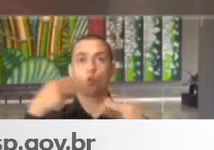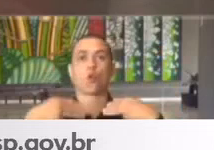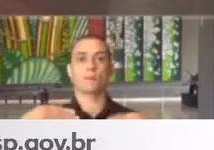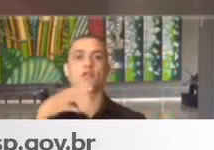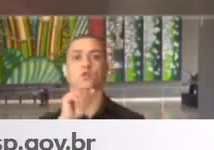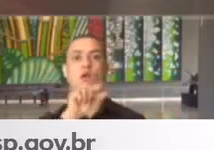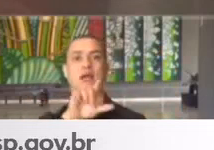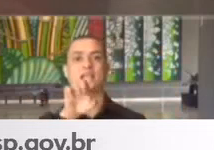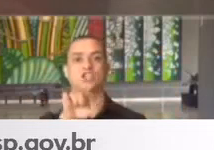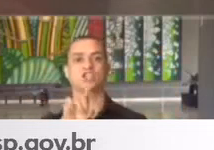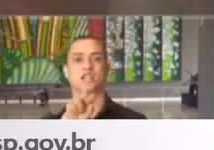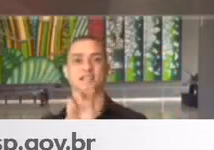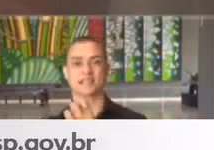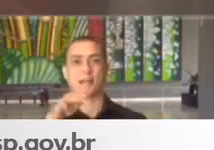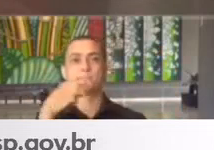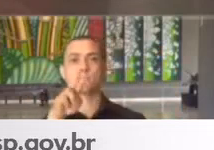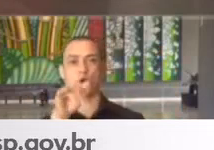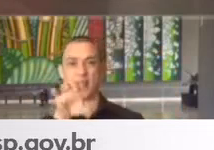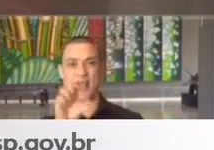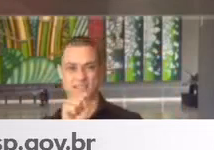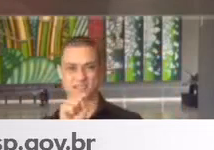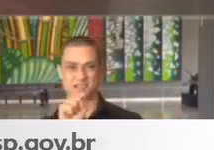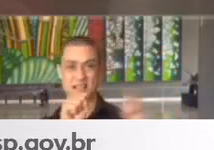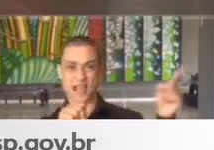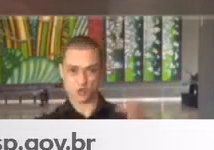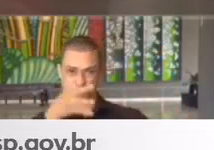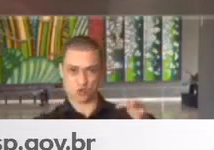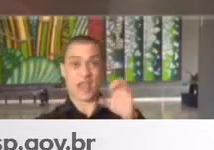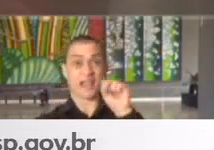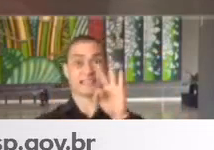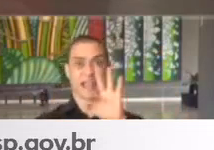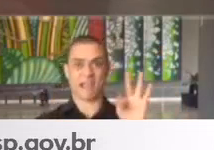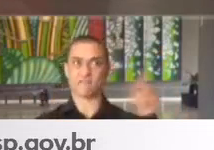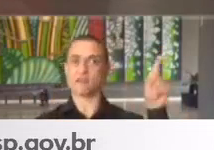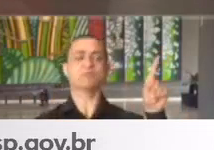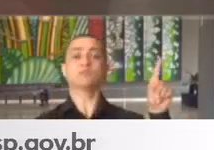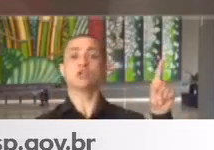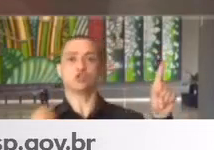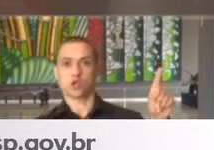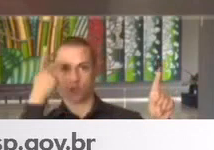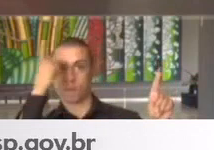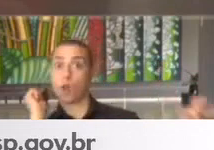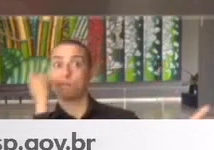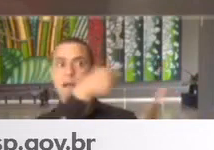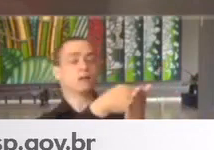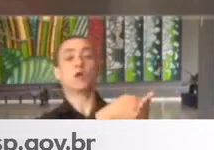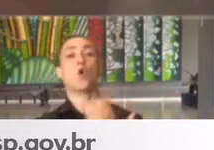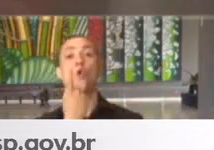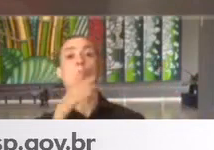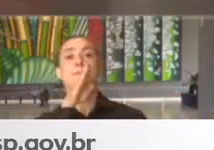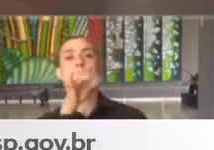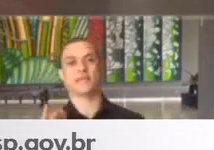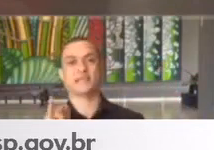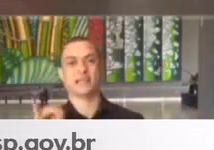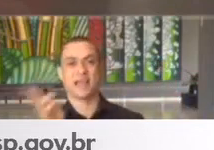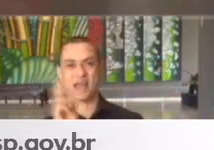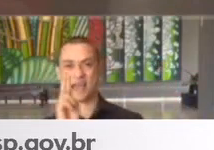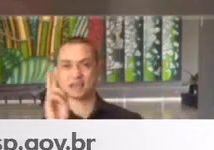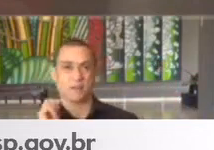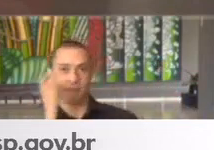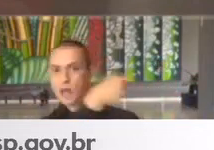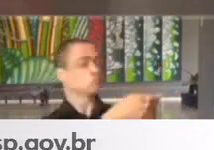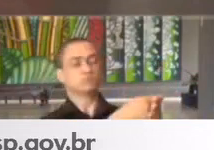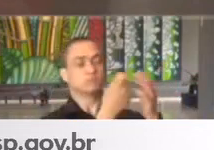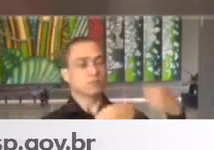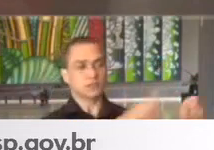Moraes, do Supremo Tribunal Federal. São Paulo deixou de pagar, a partir de hoje, R$1,2 bilhão da sua